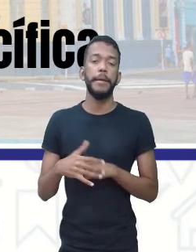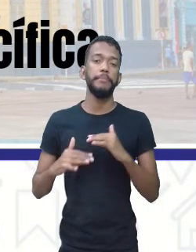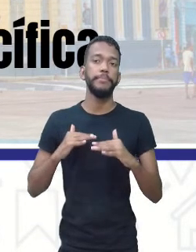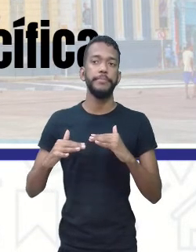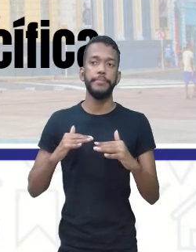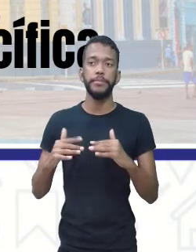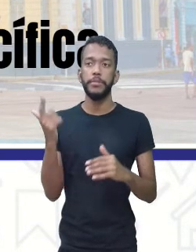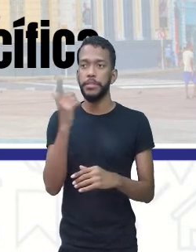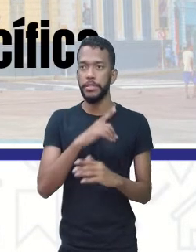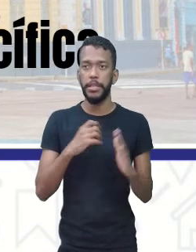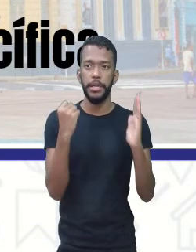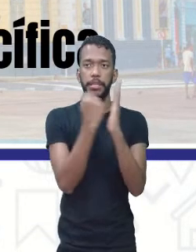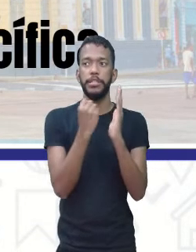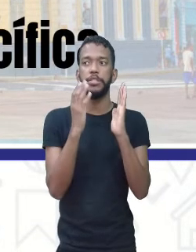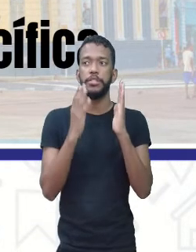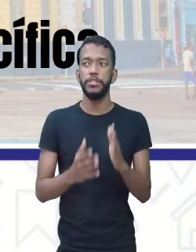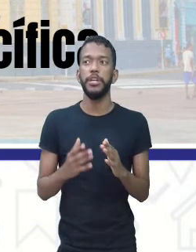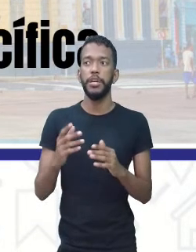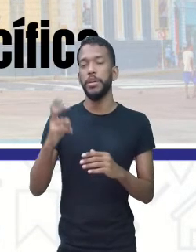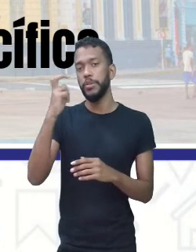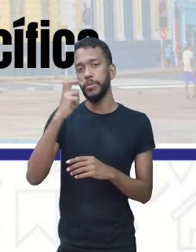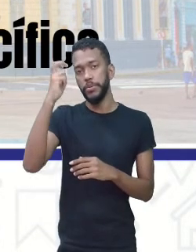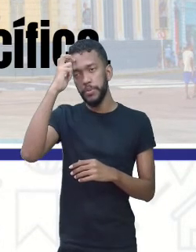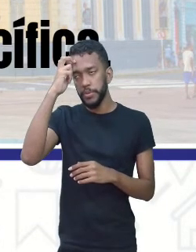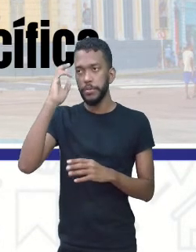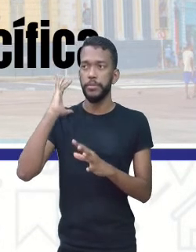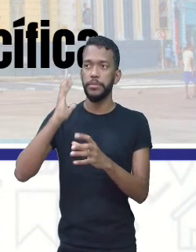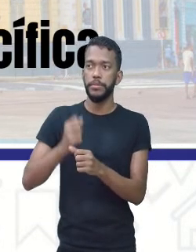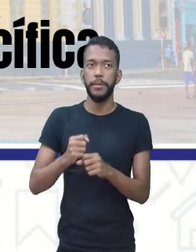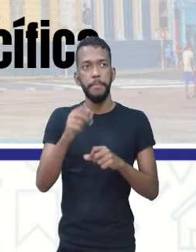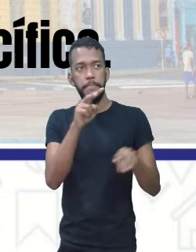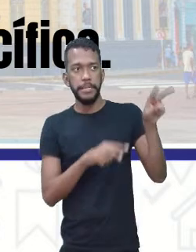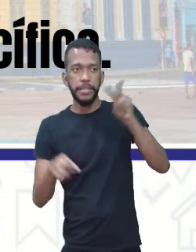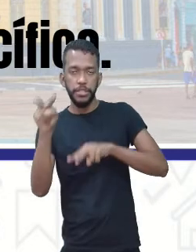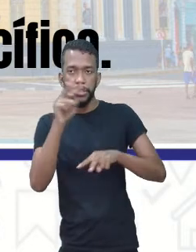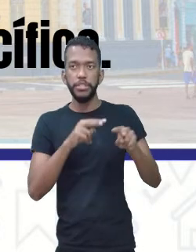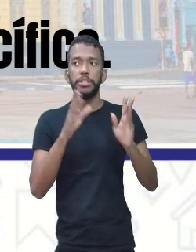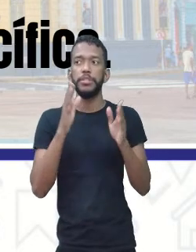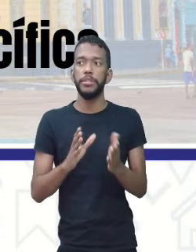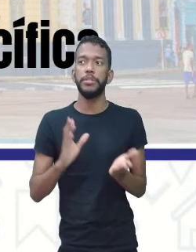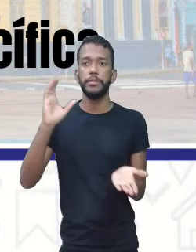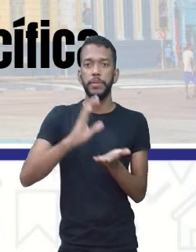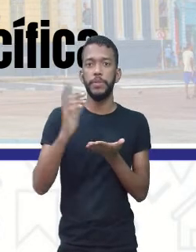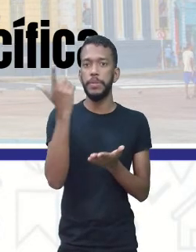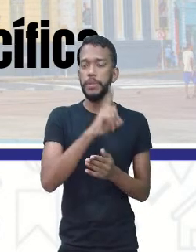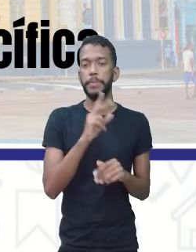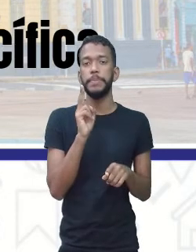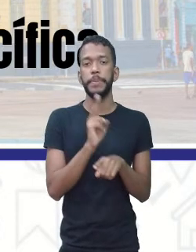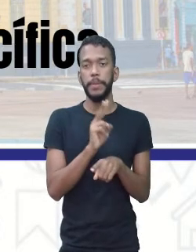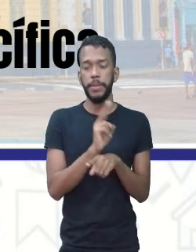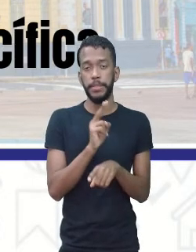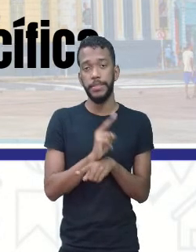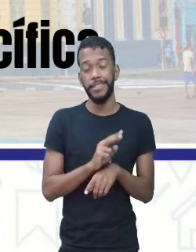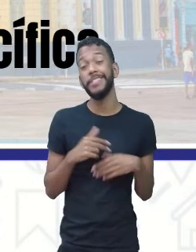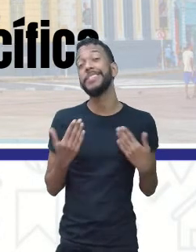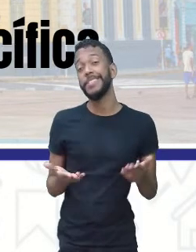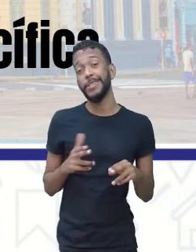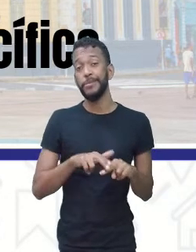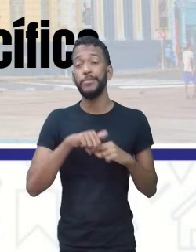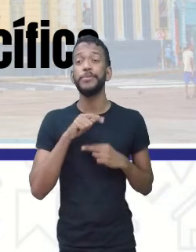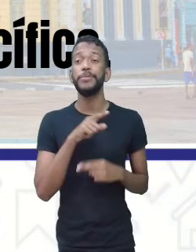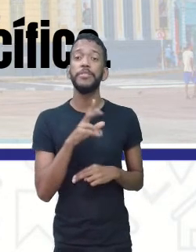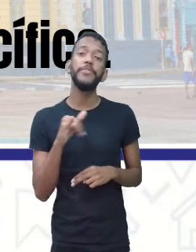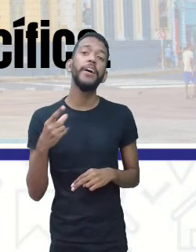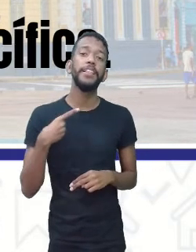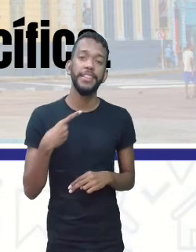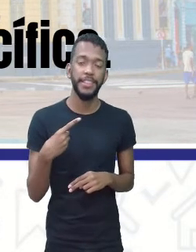registrado, tendo sua relevância histórica, cultural, paisagística, né, como merecedor de proteção. Então, nesse sentido, vai existir